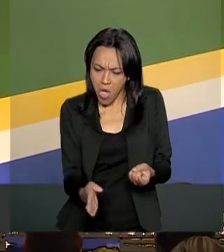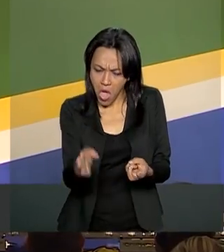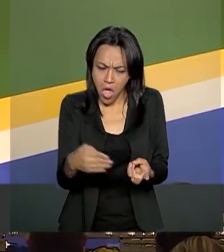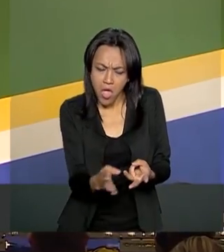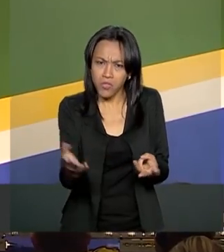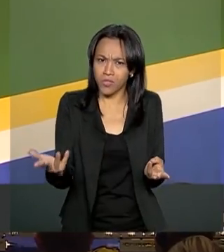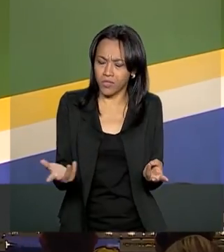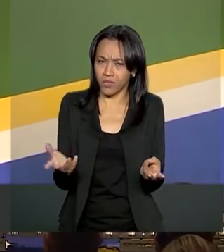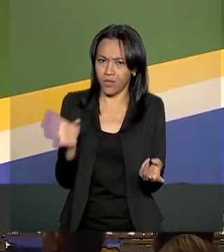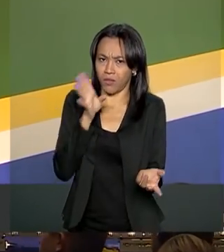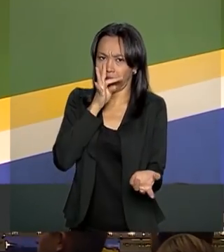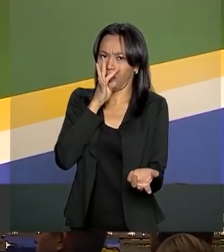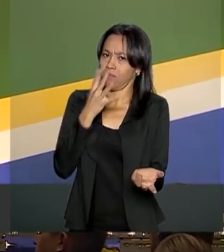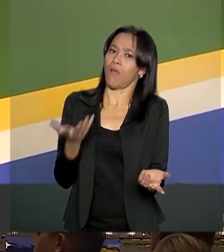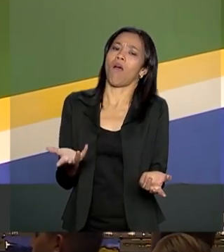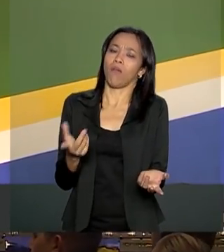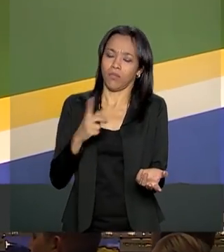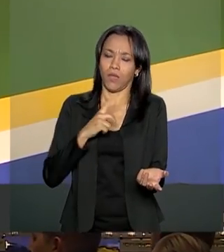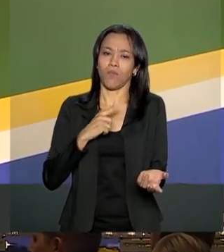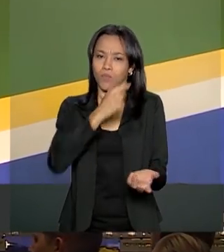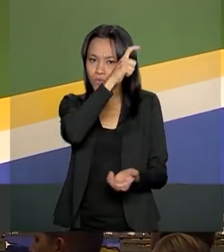o Jorge Seif Neto.